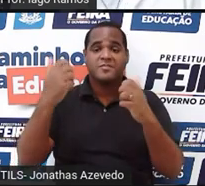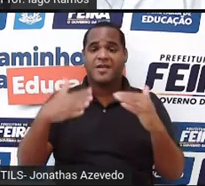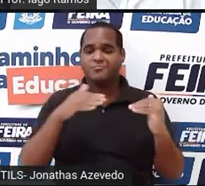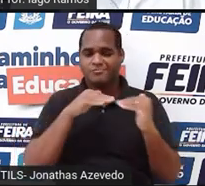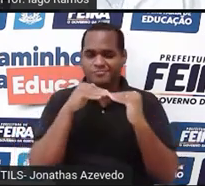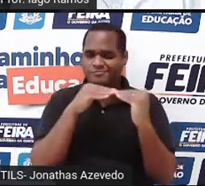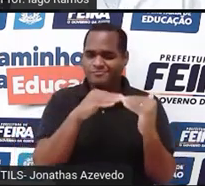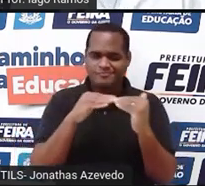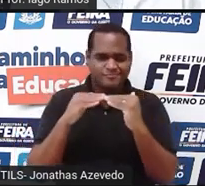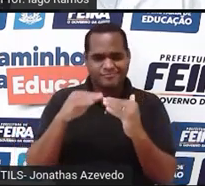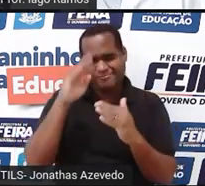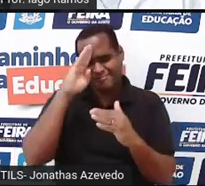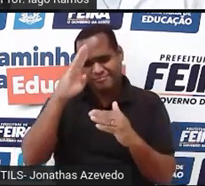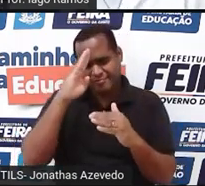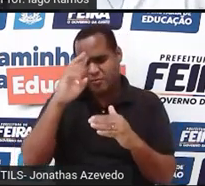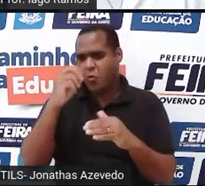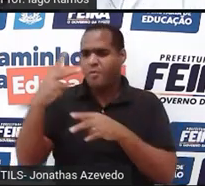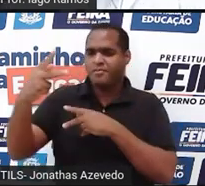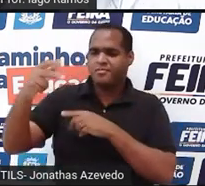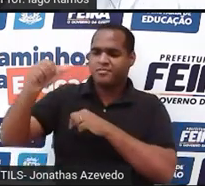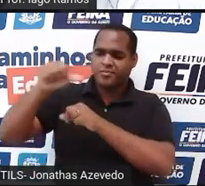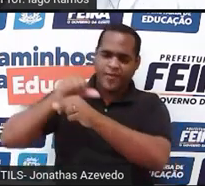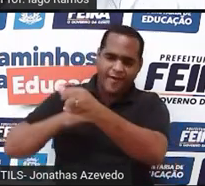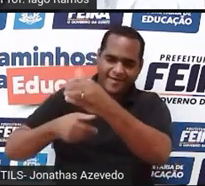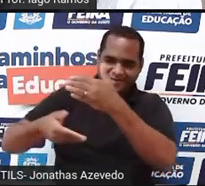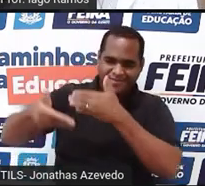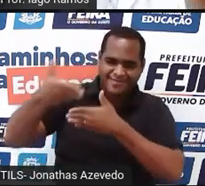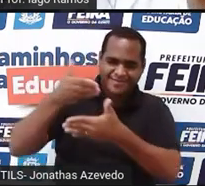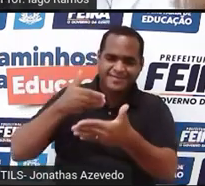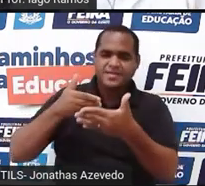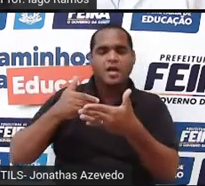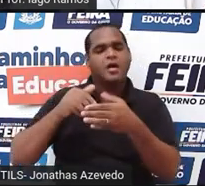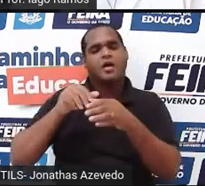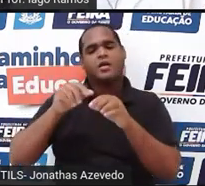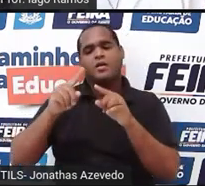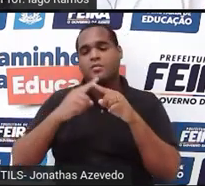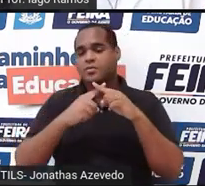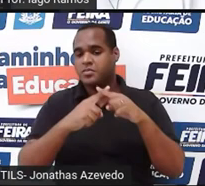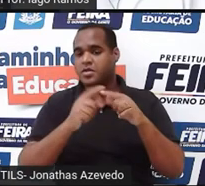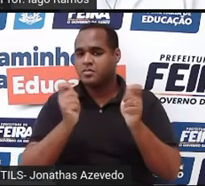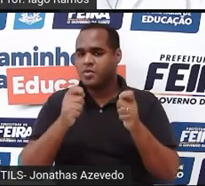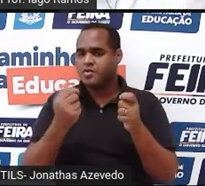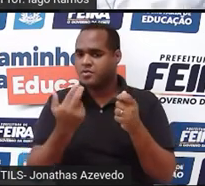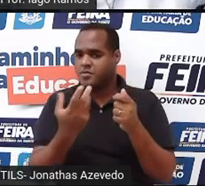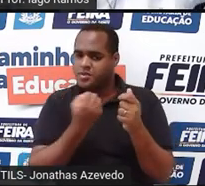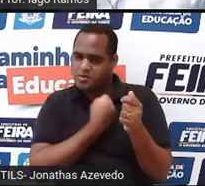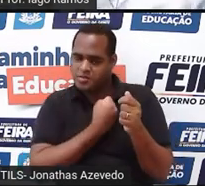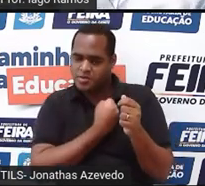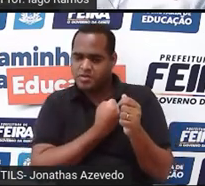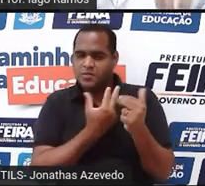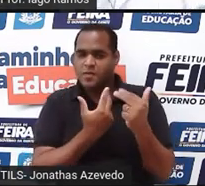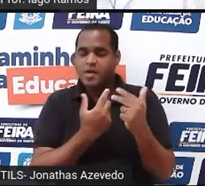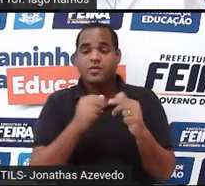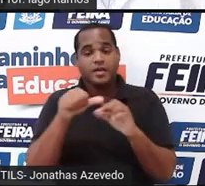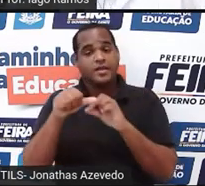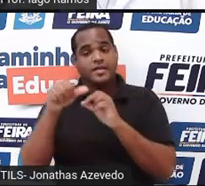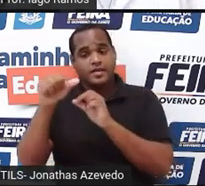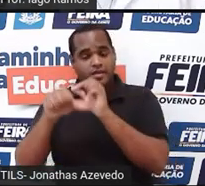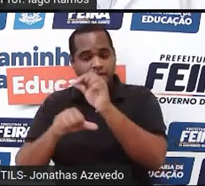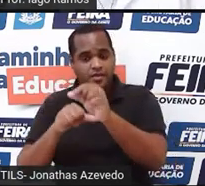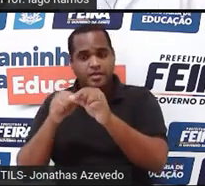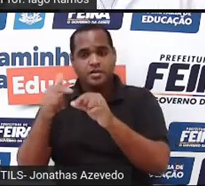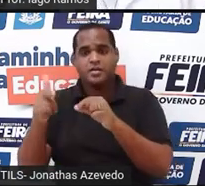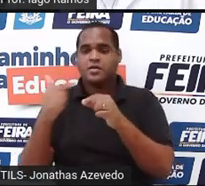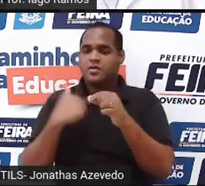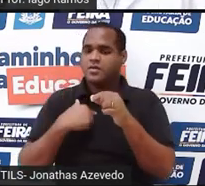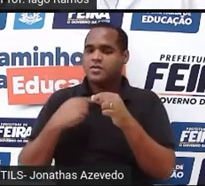proporcionalidade direta ou inversa se as duas aumentam não aumenta multiplicando pelo mesmo número se as duas diminui